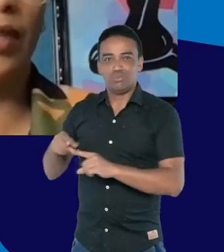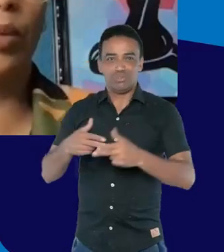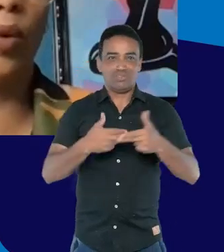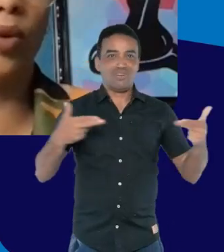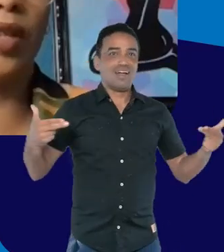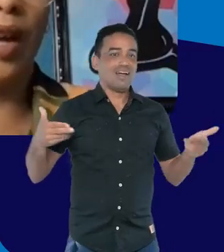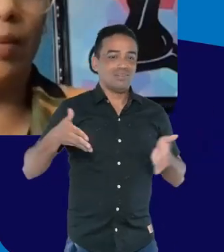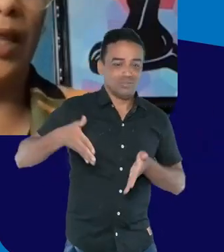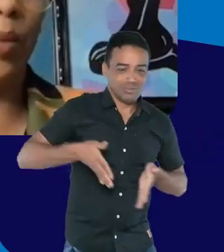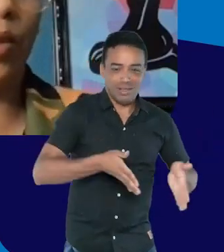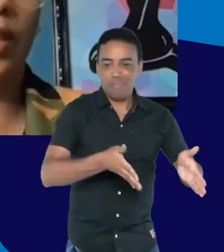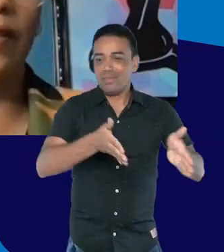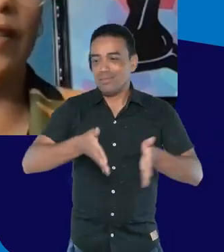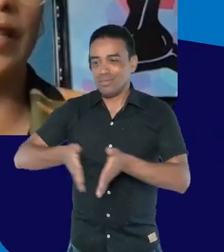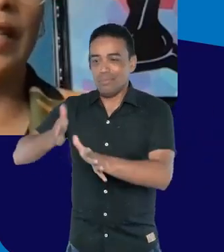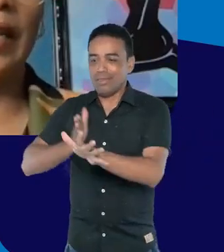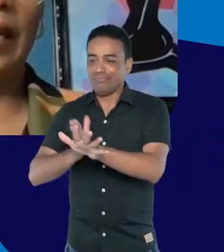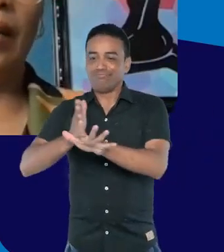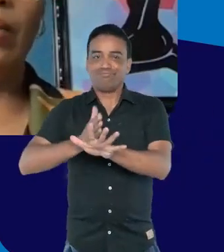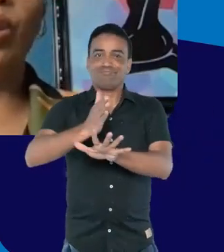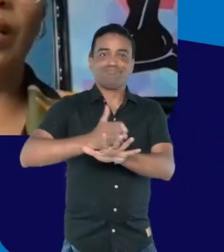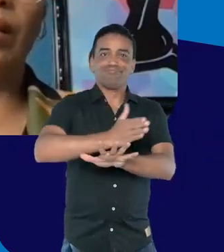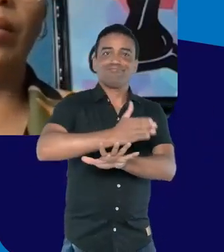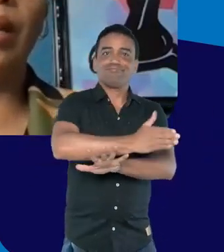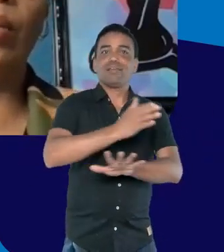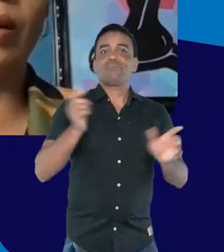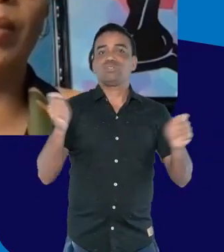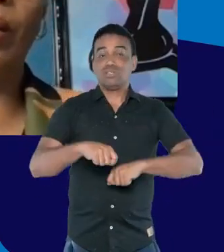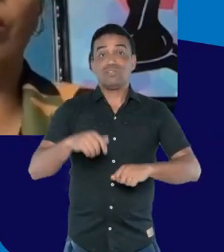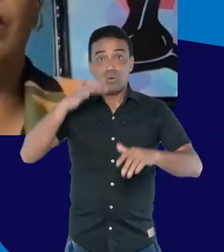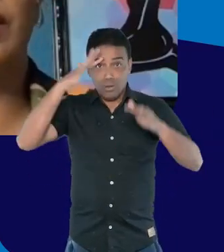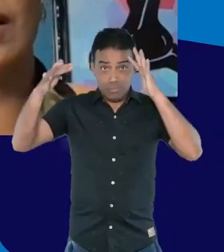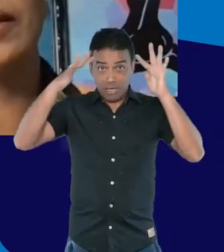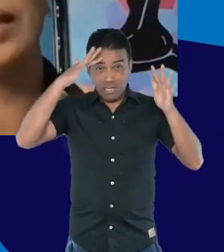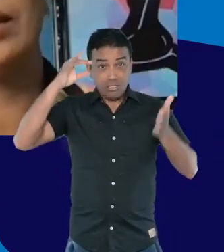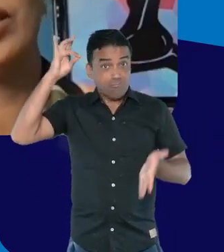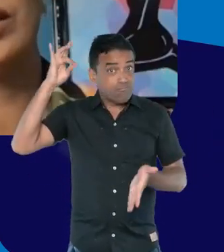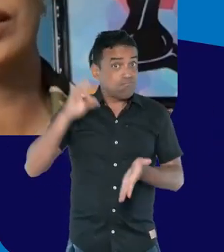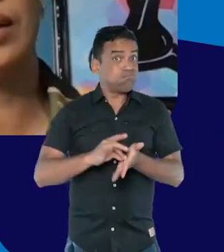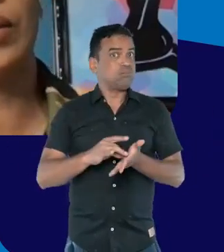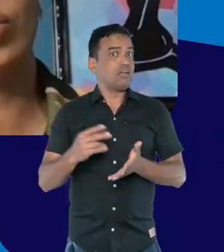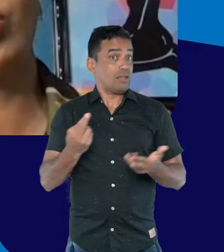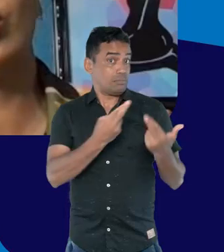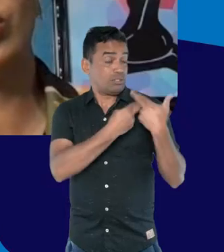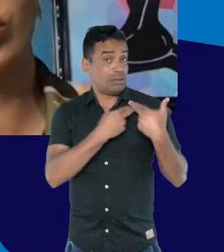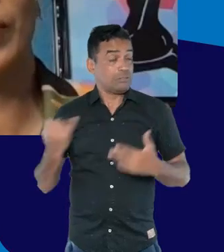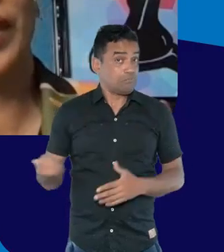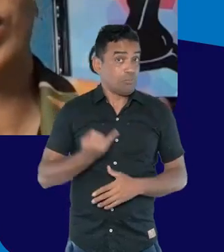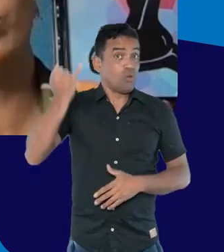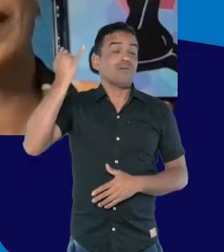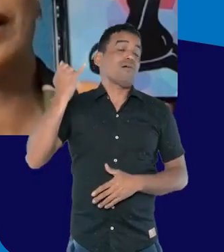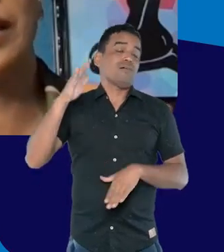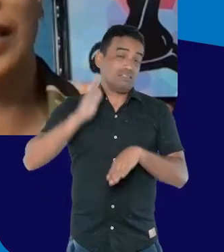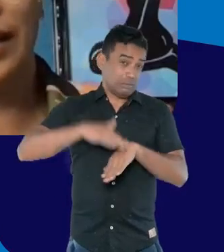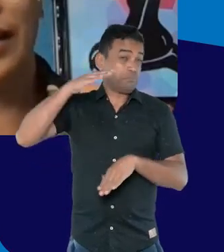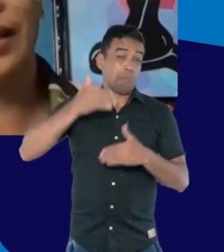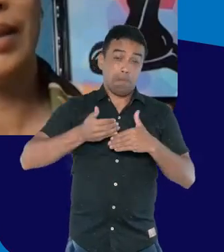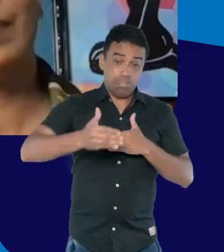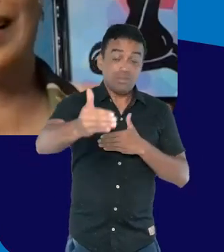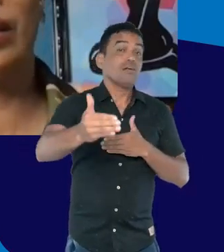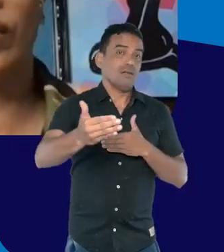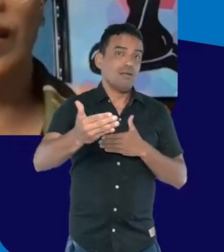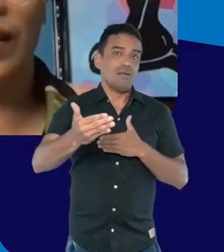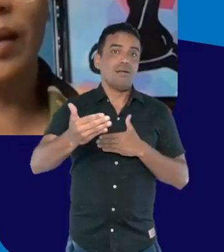de caminhos, outros caminhos possíveis. Então, a imaginação tem um papel crucial, assim, a imaginação é o ponto de